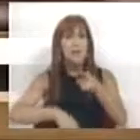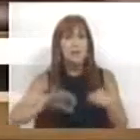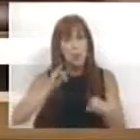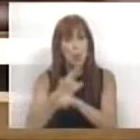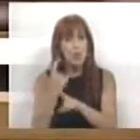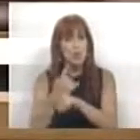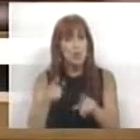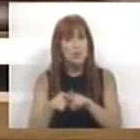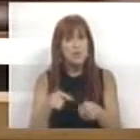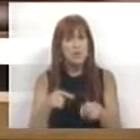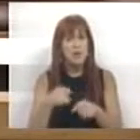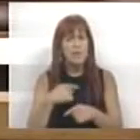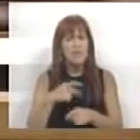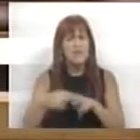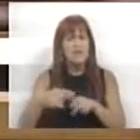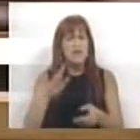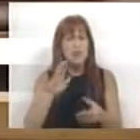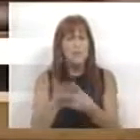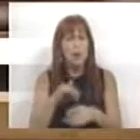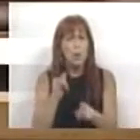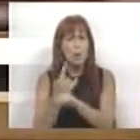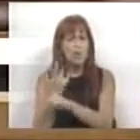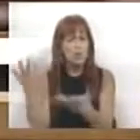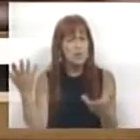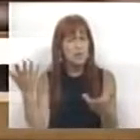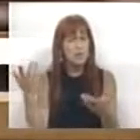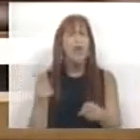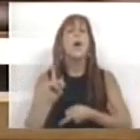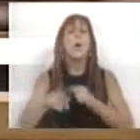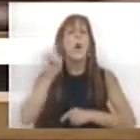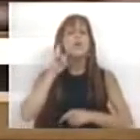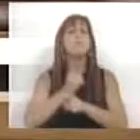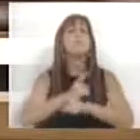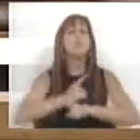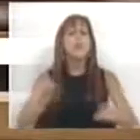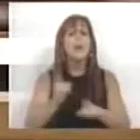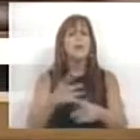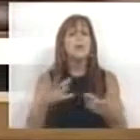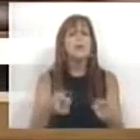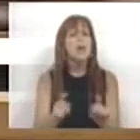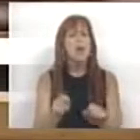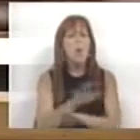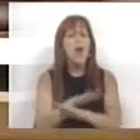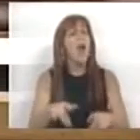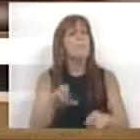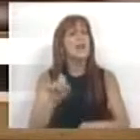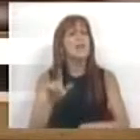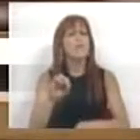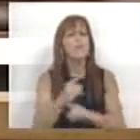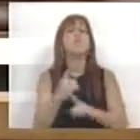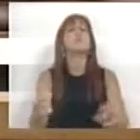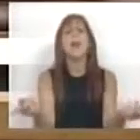noutros produtos, como se diz, cerveja, pão, etc. E qual a principal razão para não se acabar com o